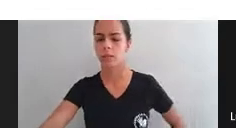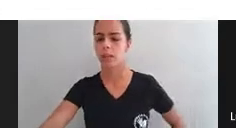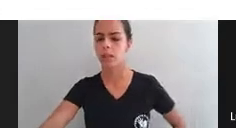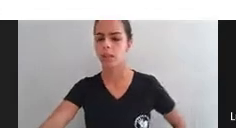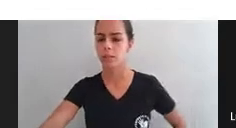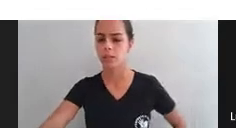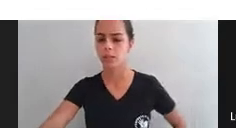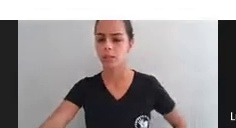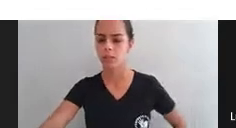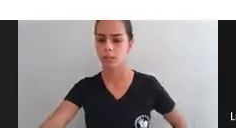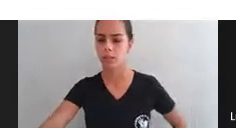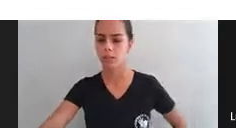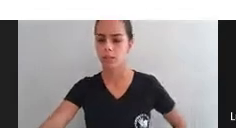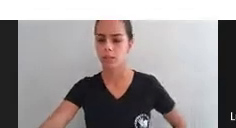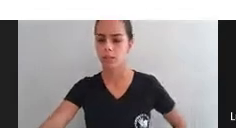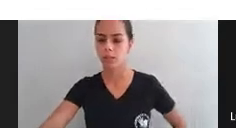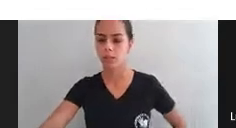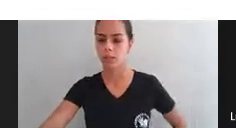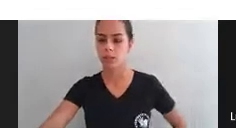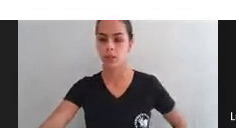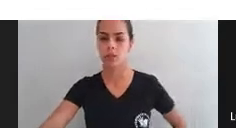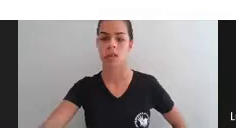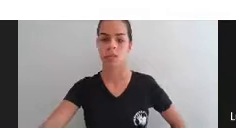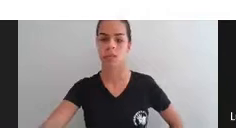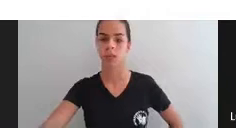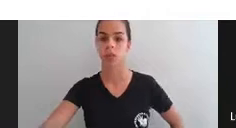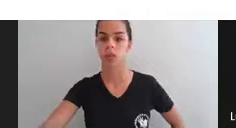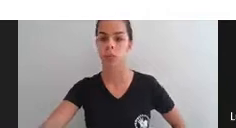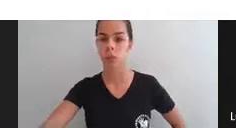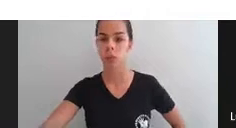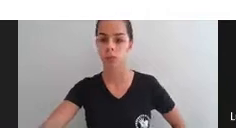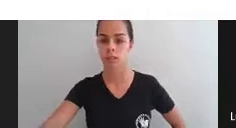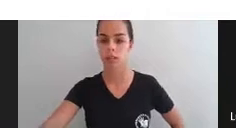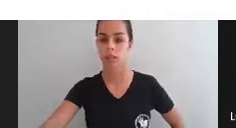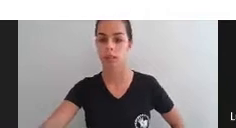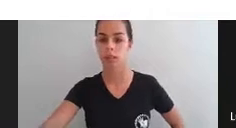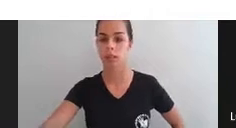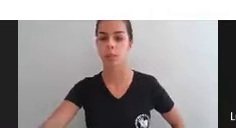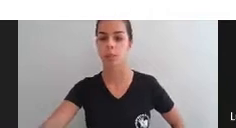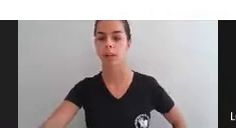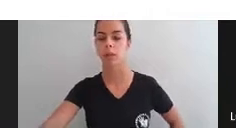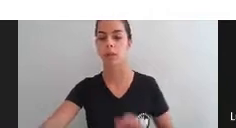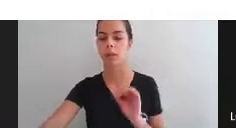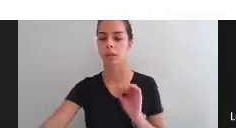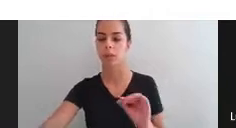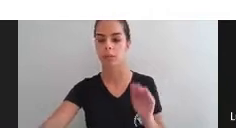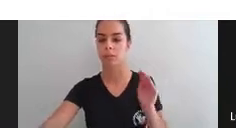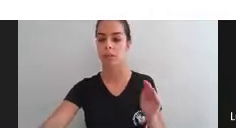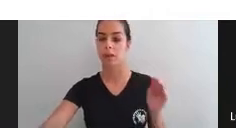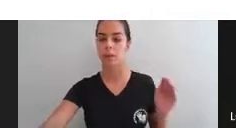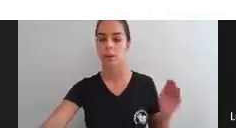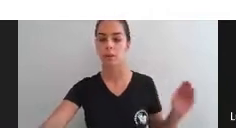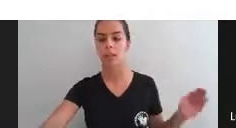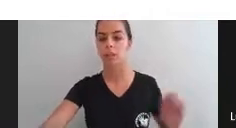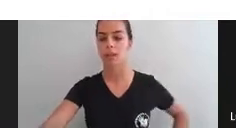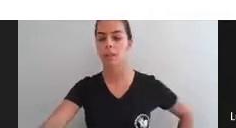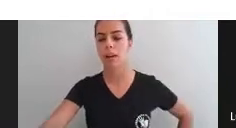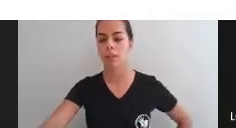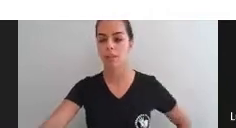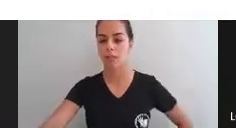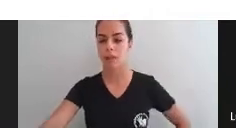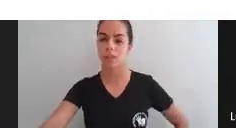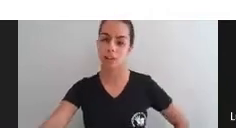são gravadas? Sim, elas são gravadas. Ok, então estarei por aqui, tá? Se você Tá, puder joia. falar um pouquinho mais pausado e